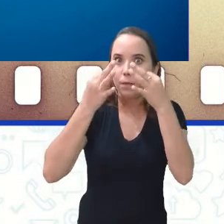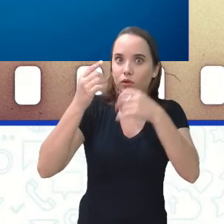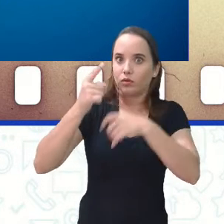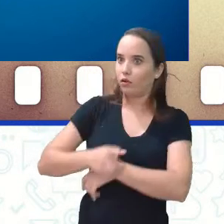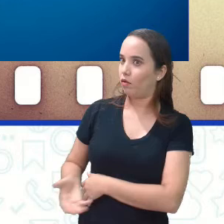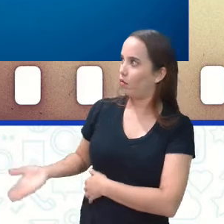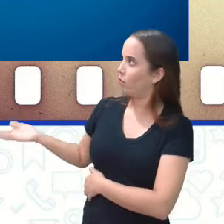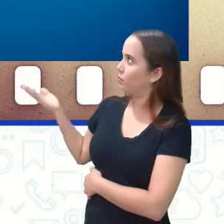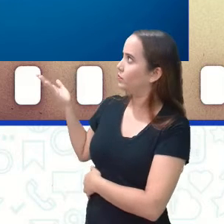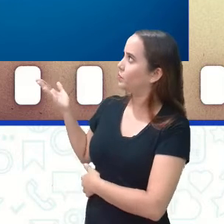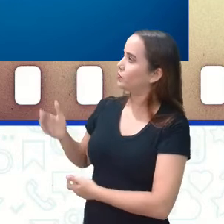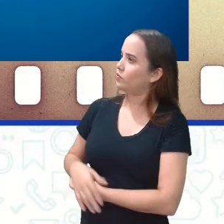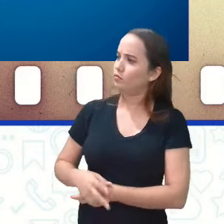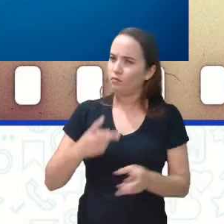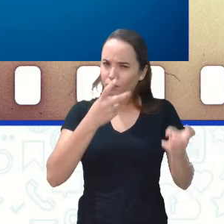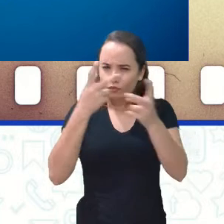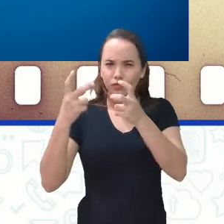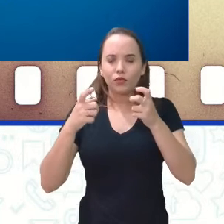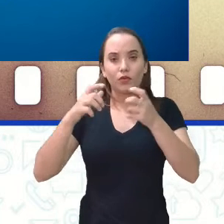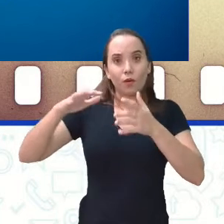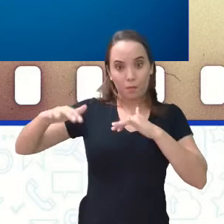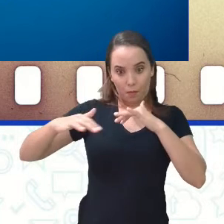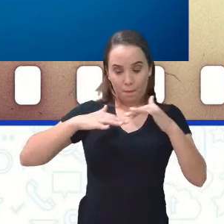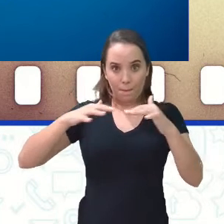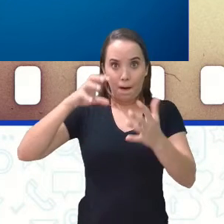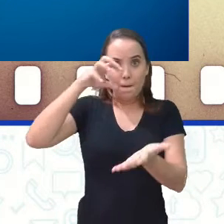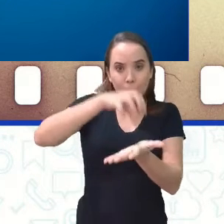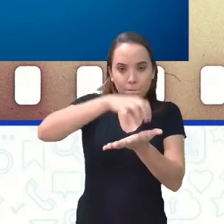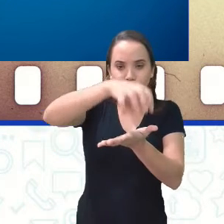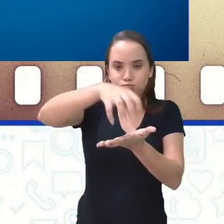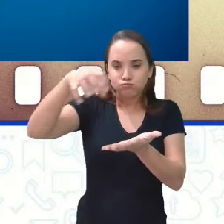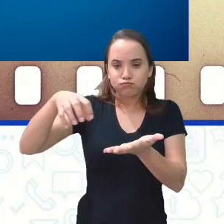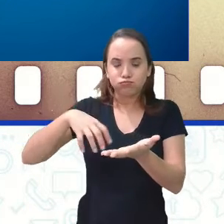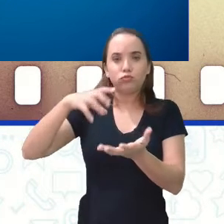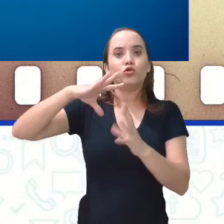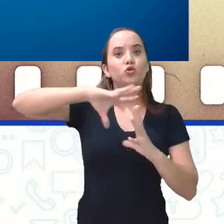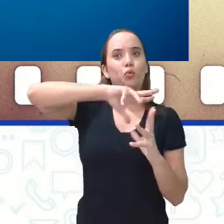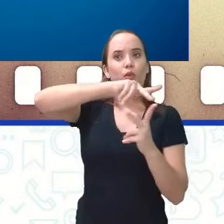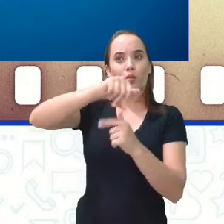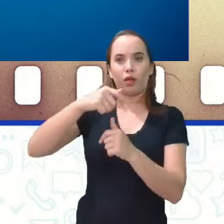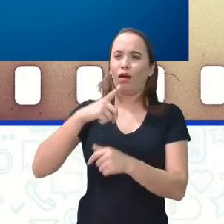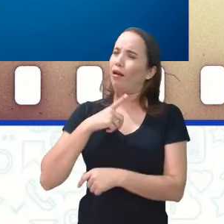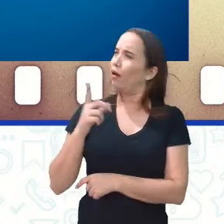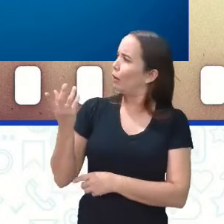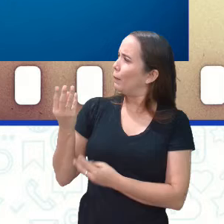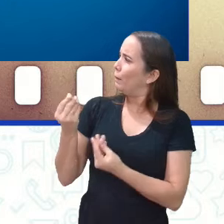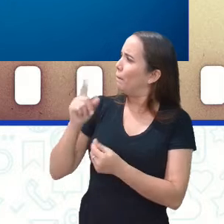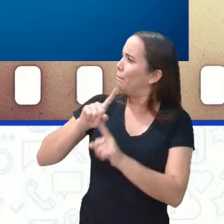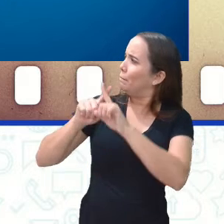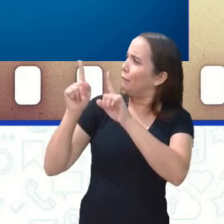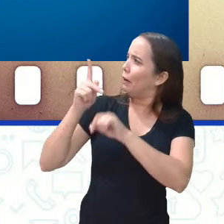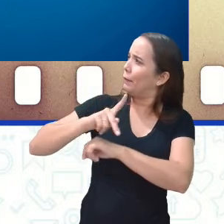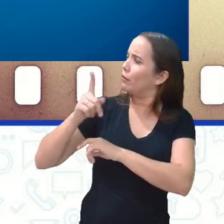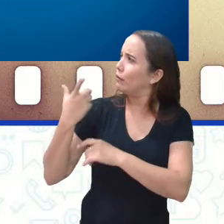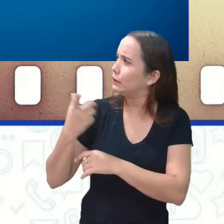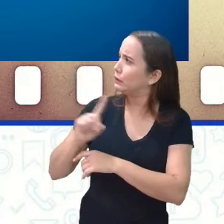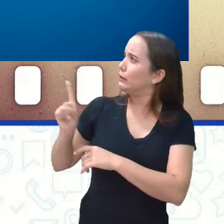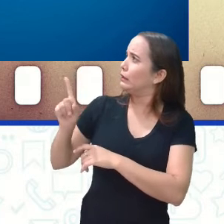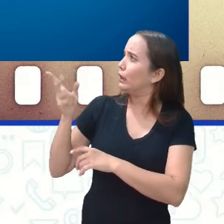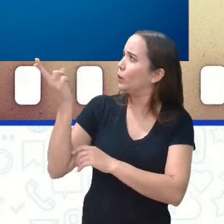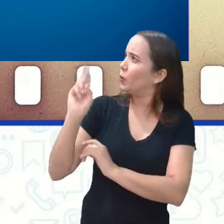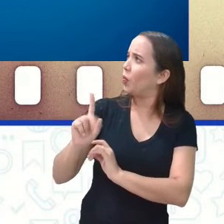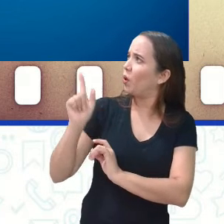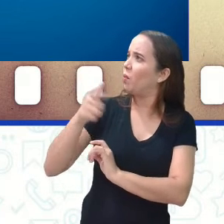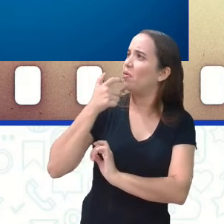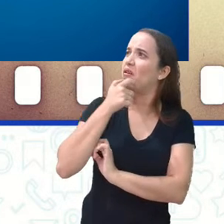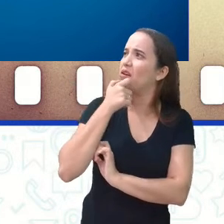veja a posição da Terra. Ah, professora, está escrito aí em inglês, o Sol está escrito em inglês, a